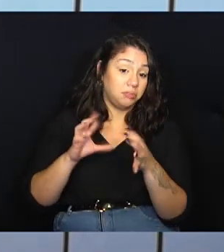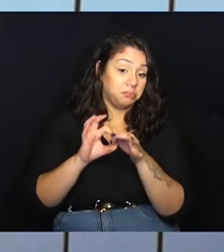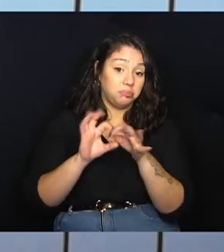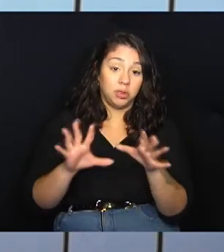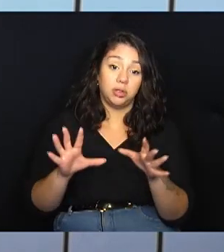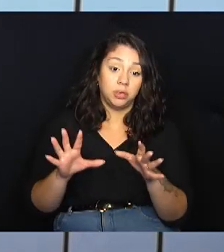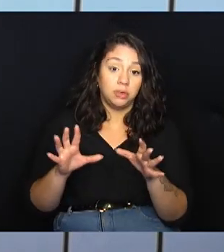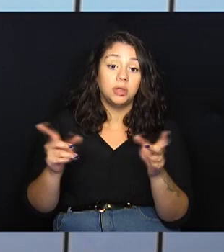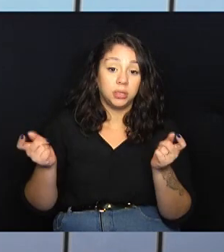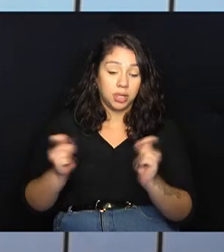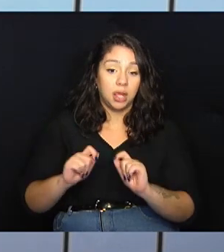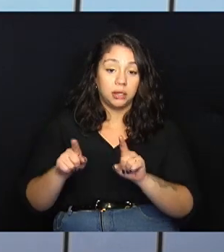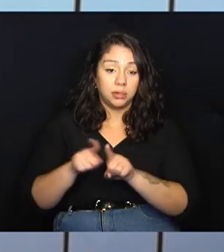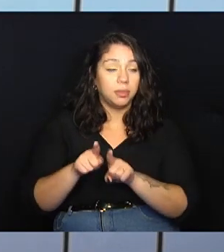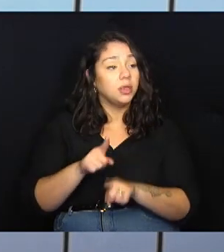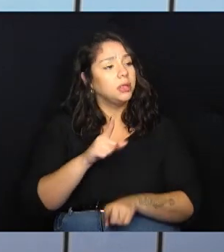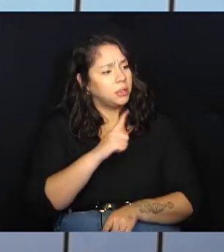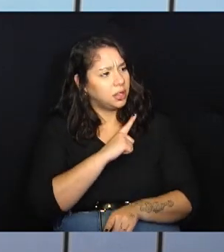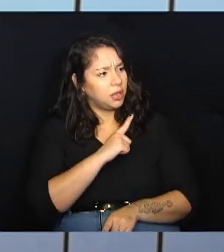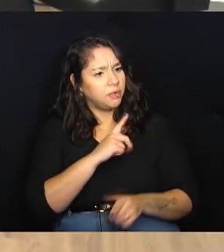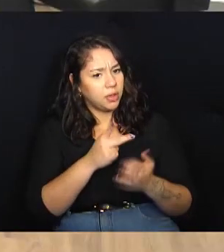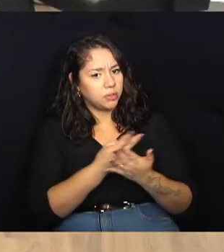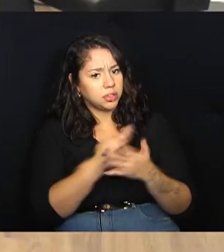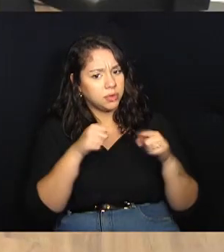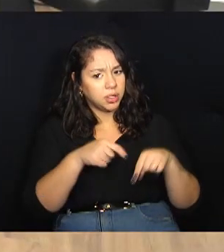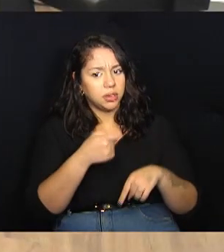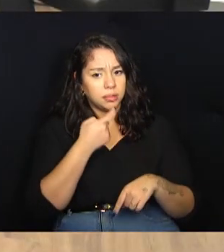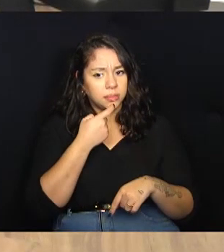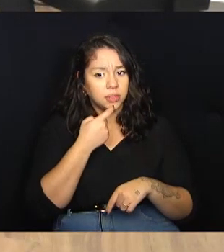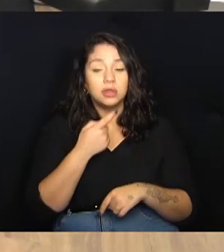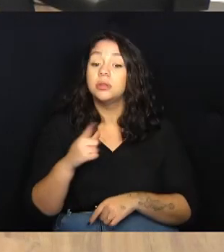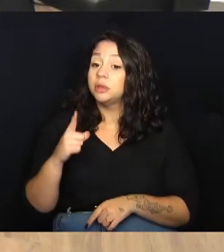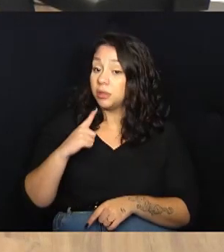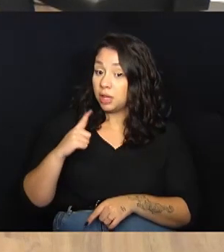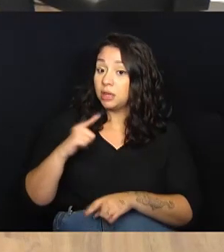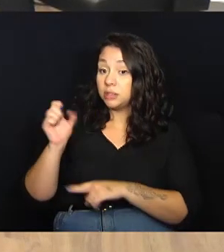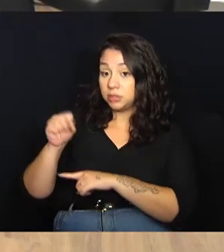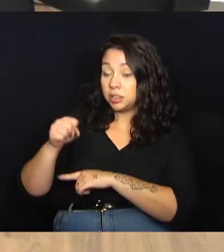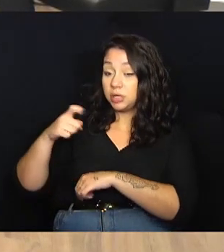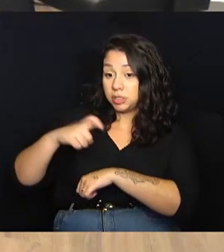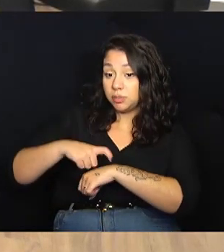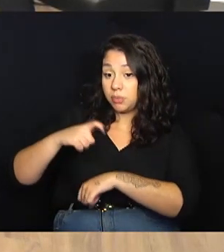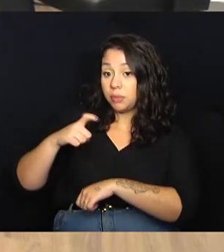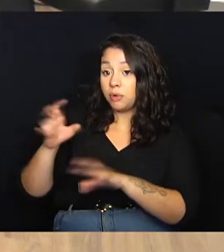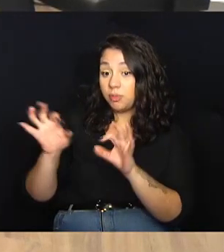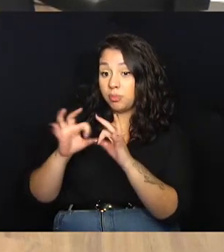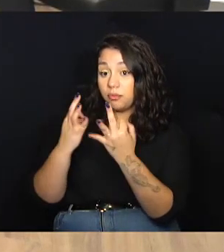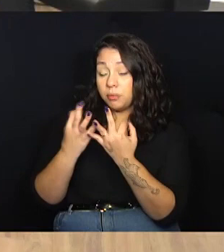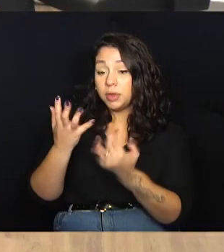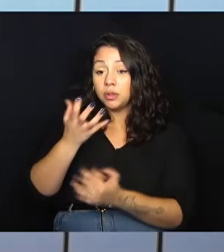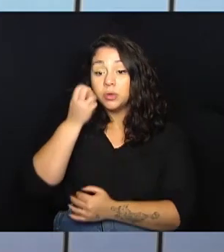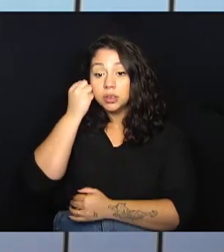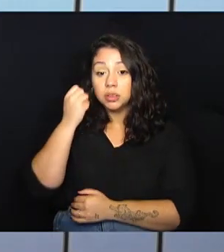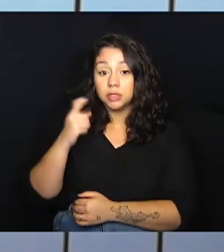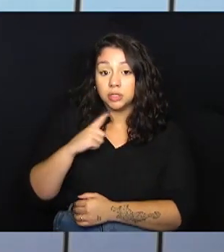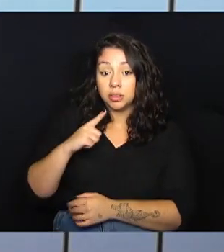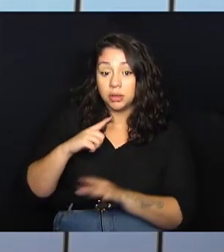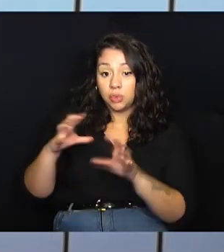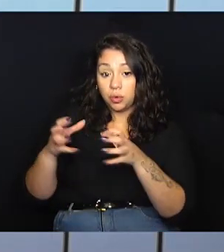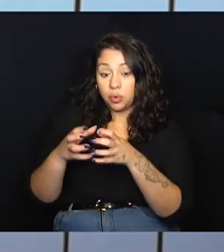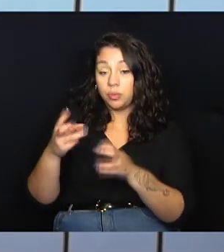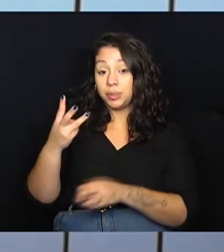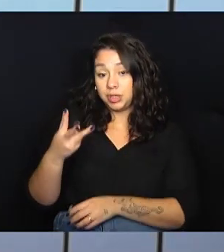isso. Já tivemos casos assim em Campinas? Temos nesse momento uma família acolhedora que está com um grupo de